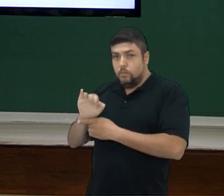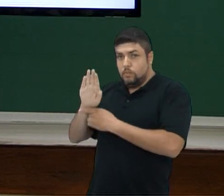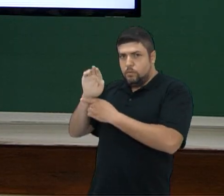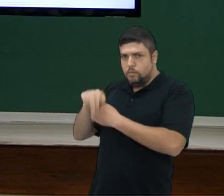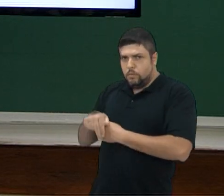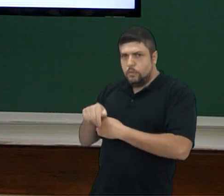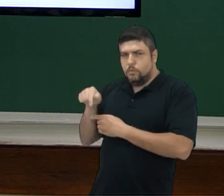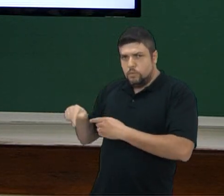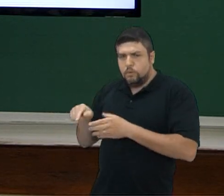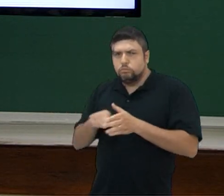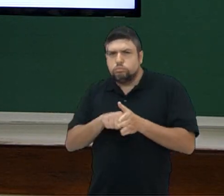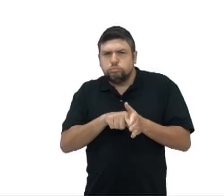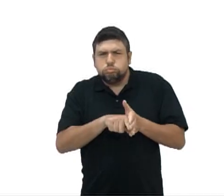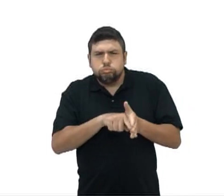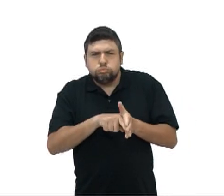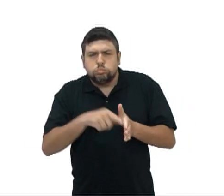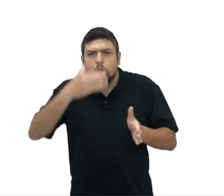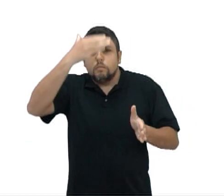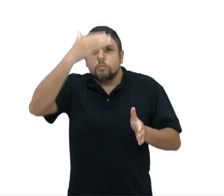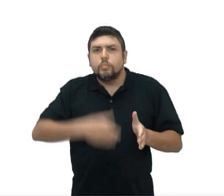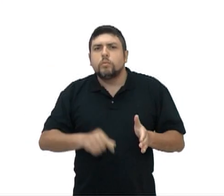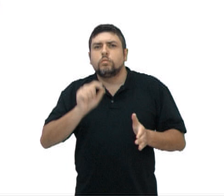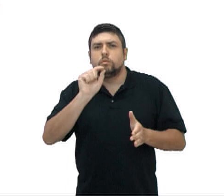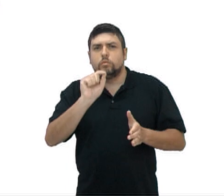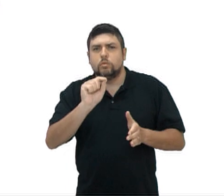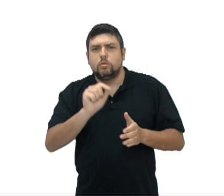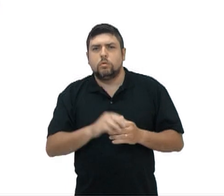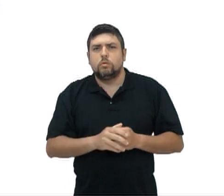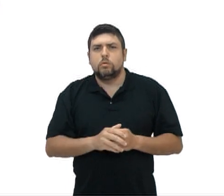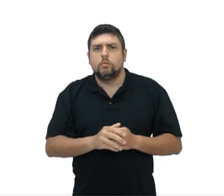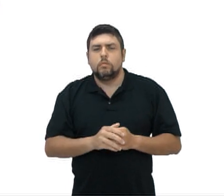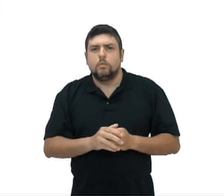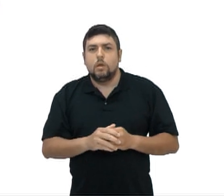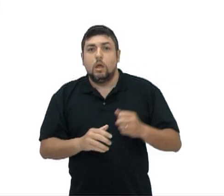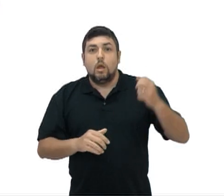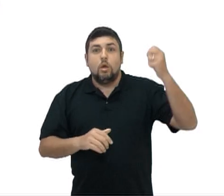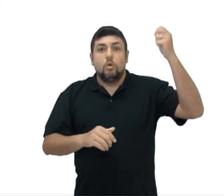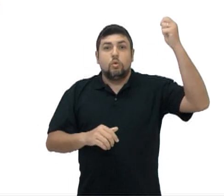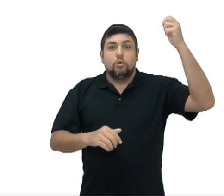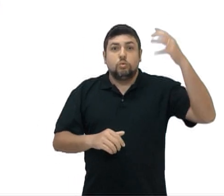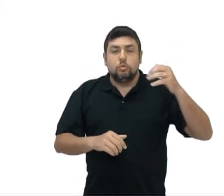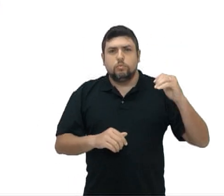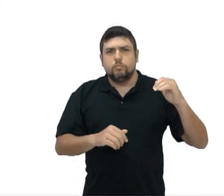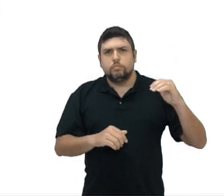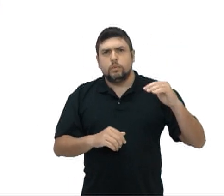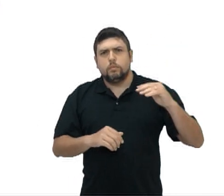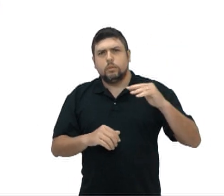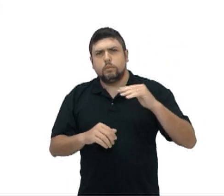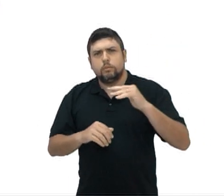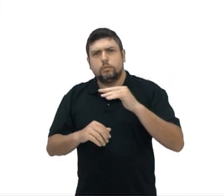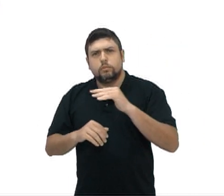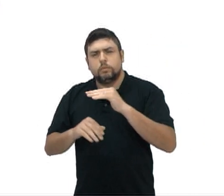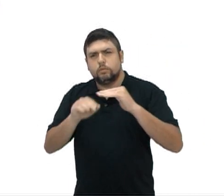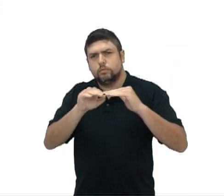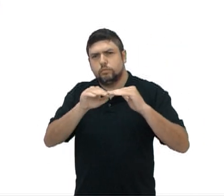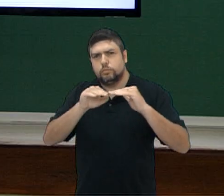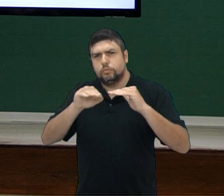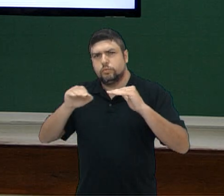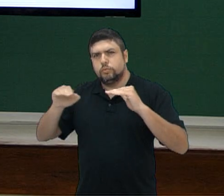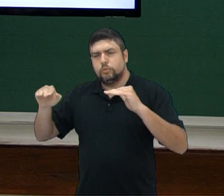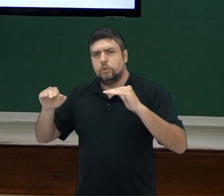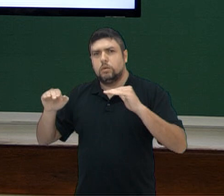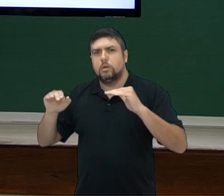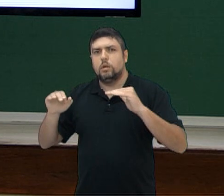al-Hazen comprovou que a luz em um meio homogêneo se propaga em linha reta. Bom, o que quer dizer o meio homogêneo? É o